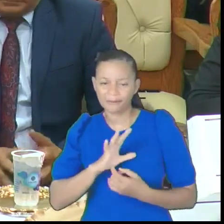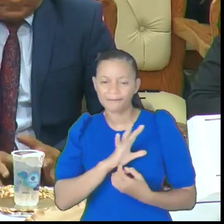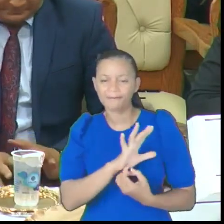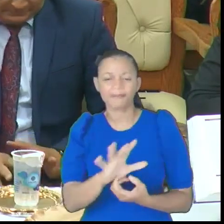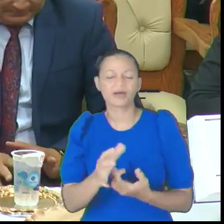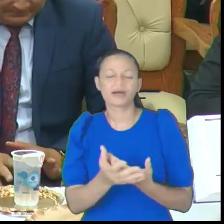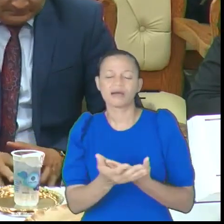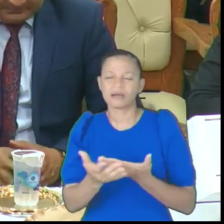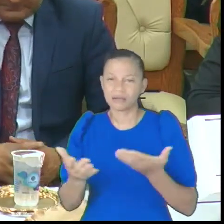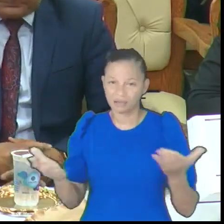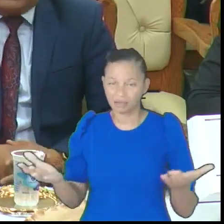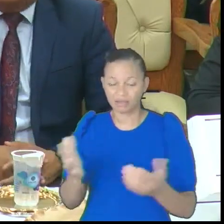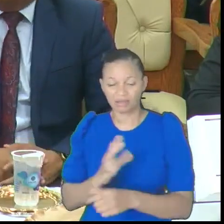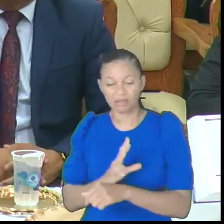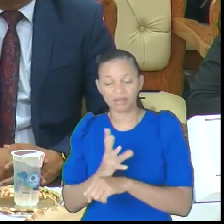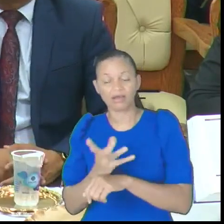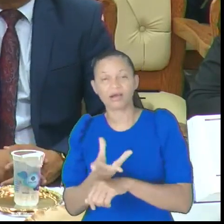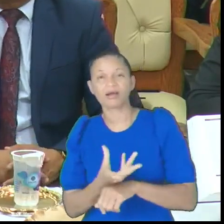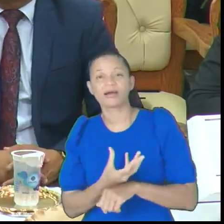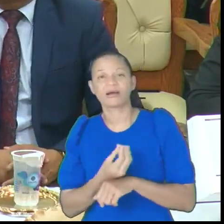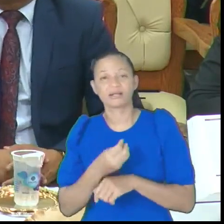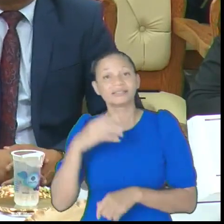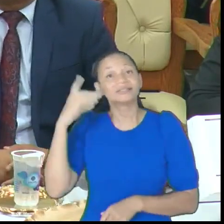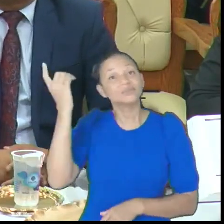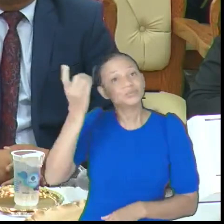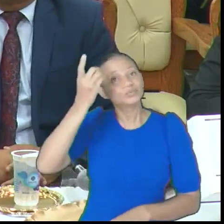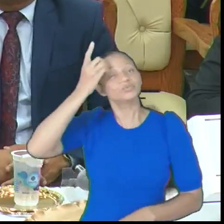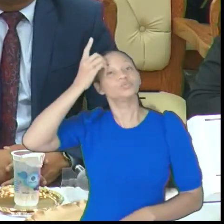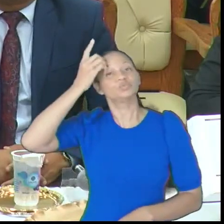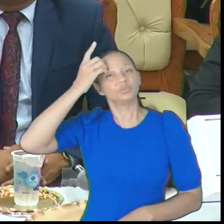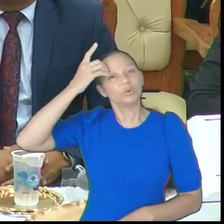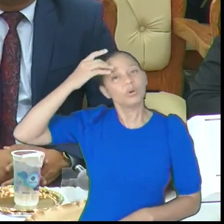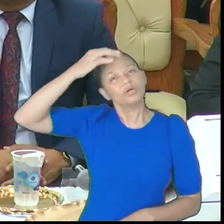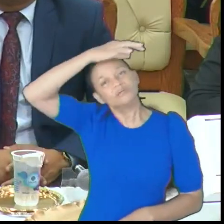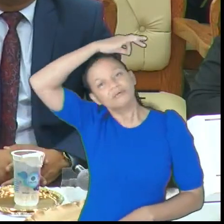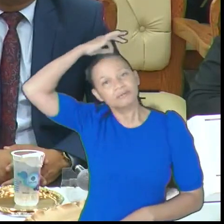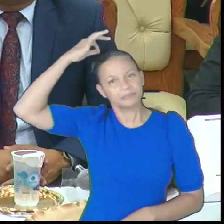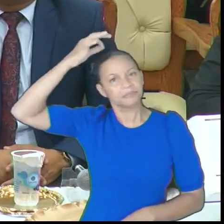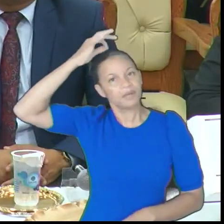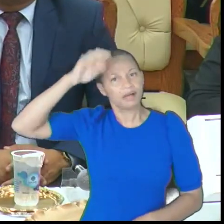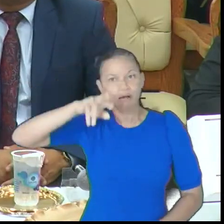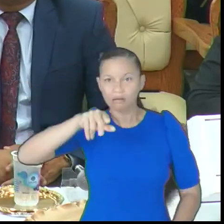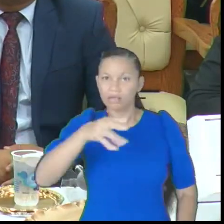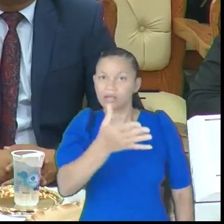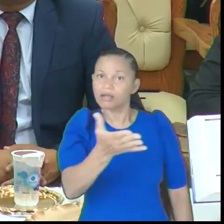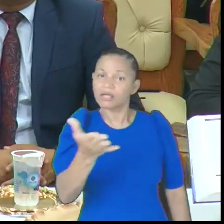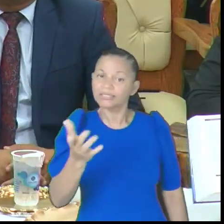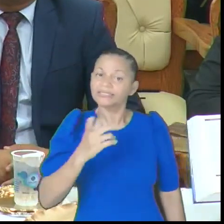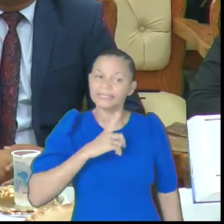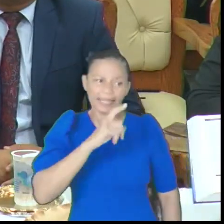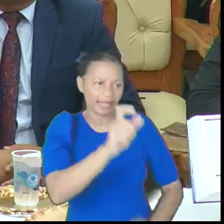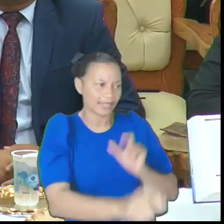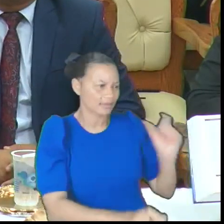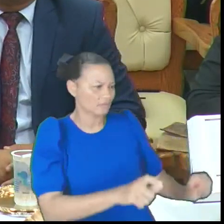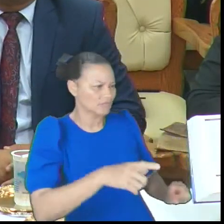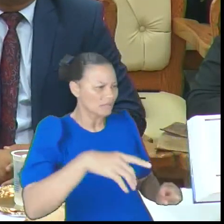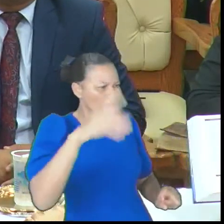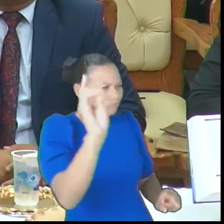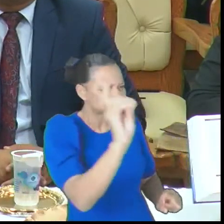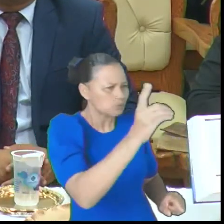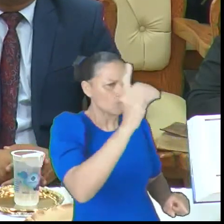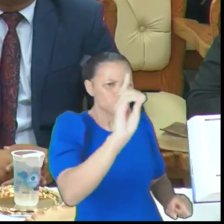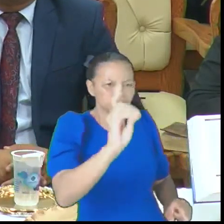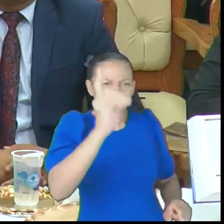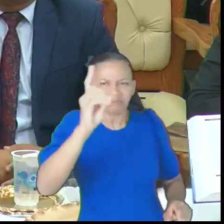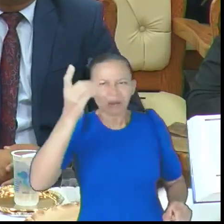igreja era uma igreja que tinha dons espirituais. Os irmãos tinham dons espirituais.